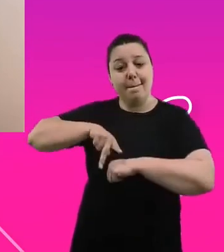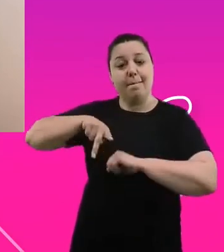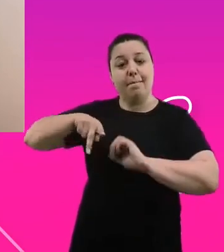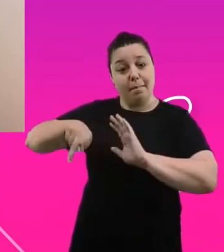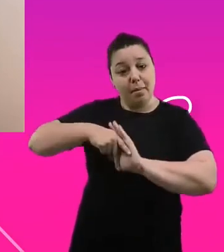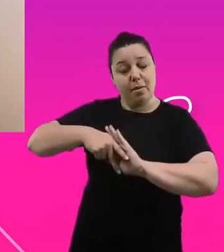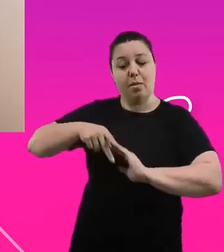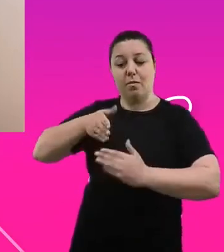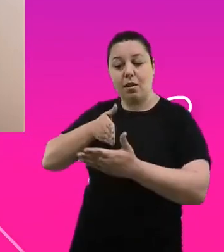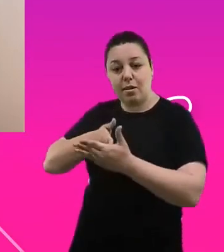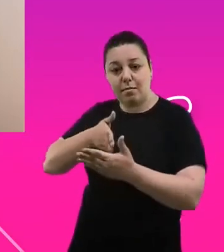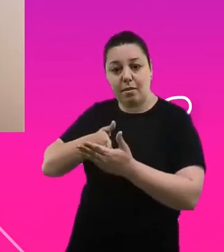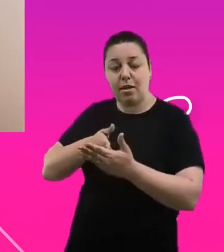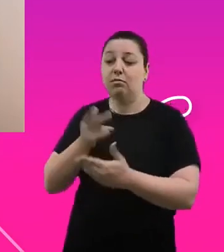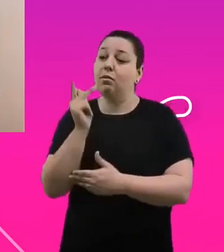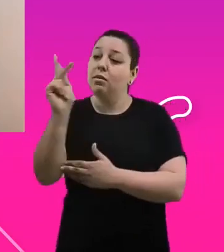encontra.